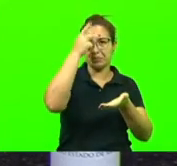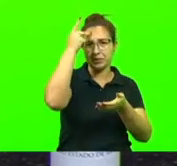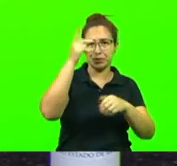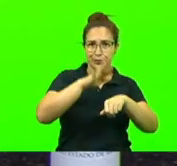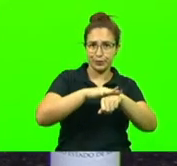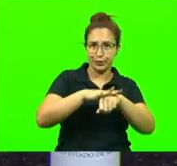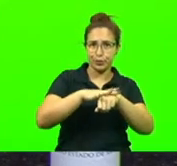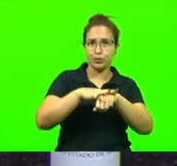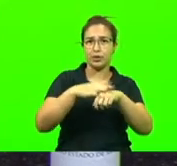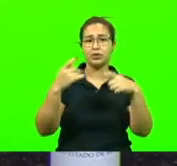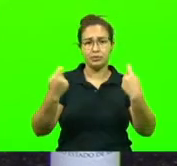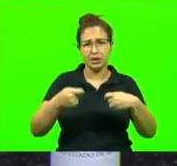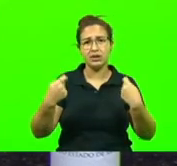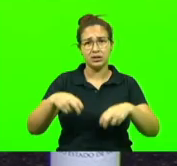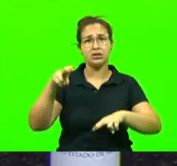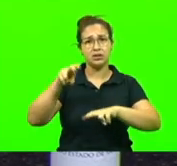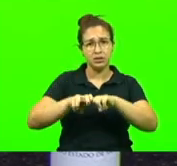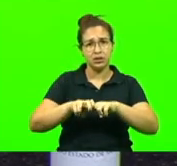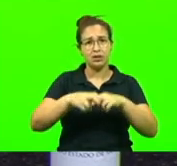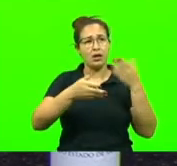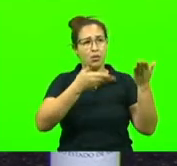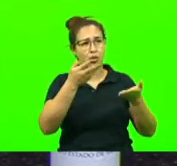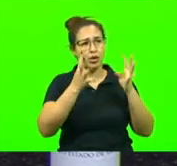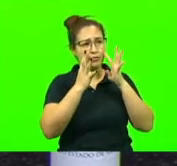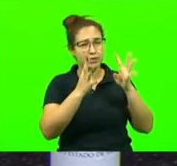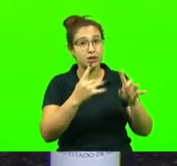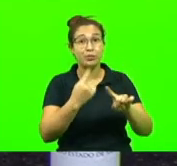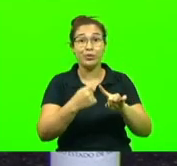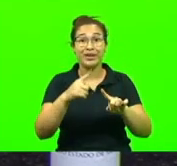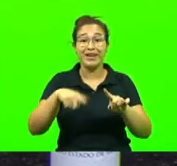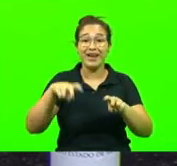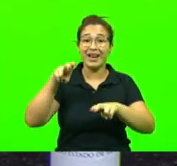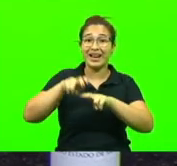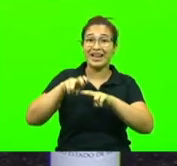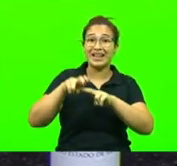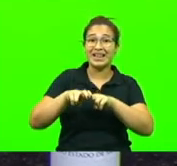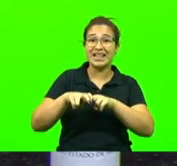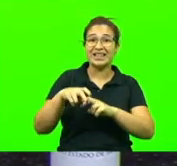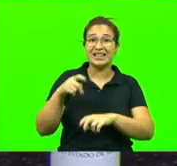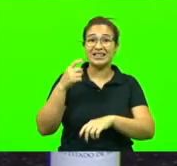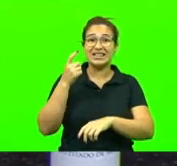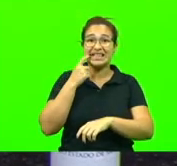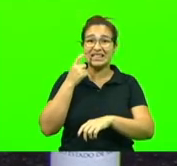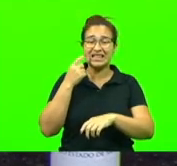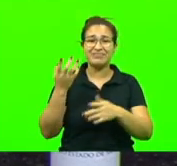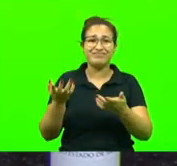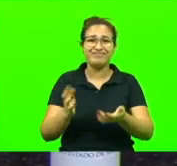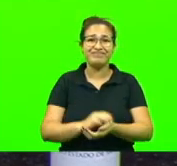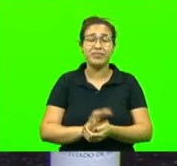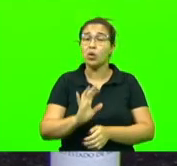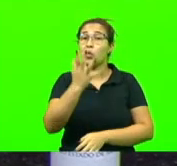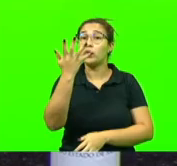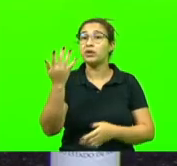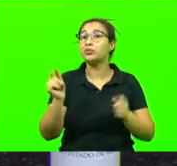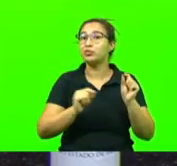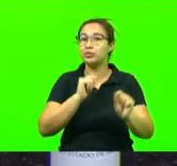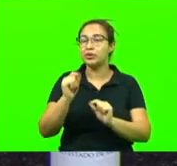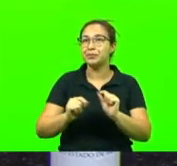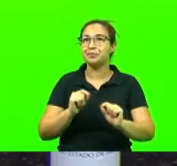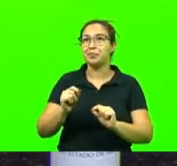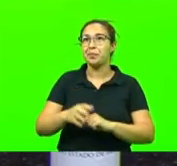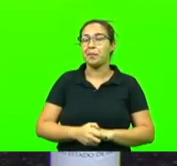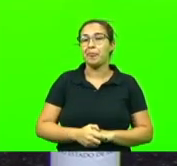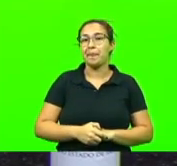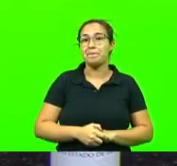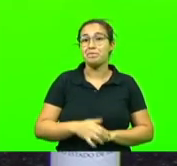mais de dignidade, haja vista que era uma cadeira de plástico. O que aconteceu? Hoje